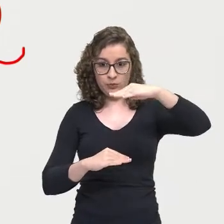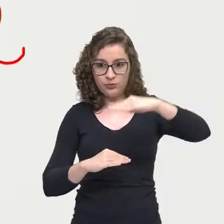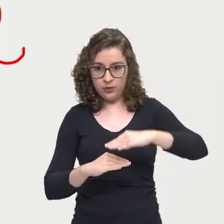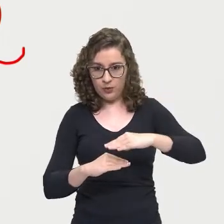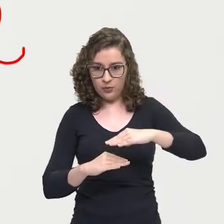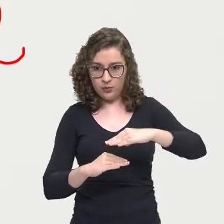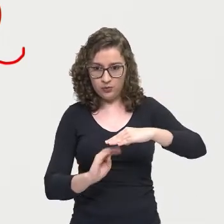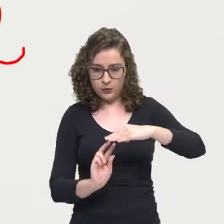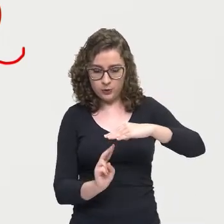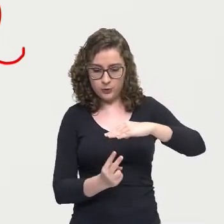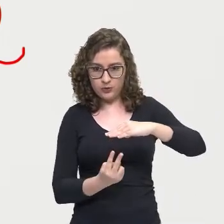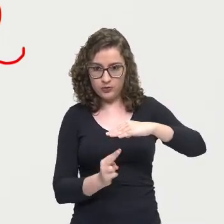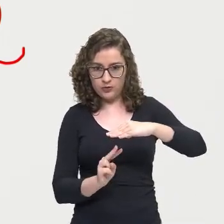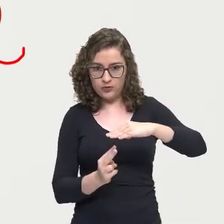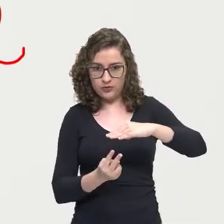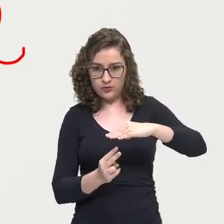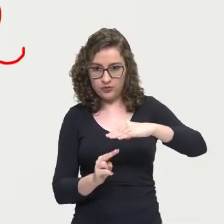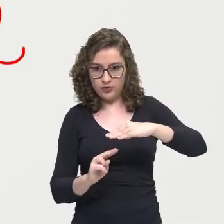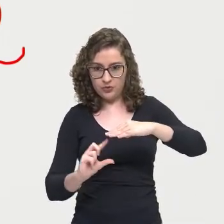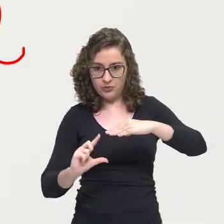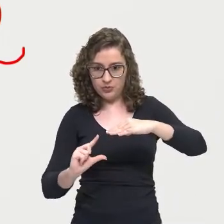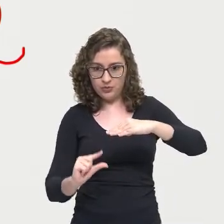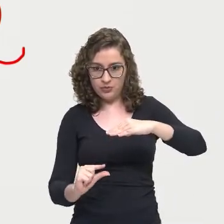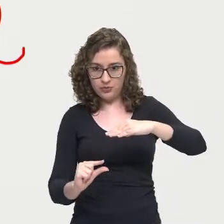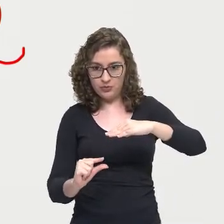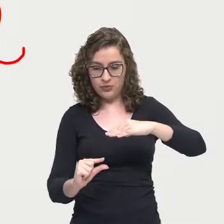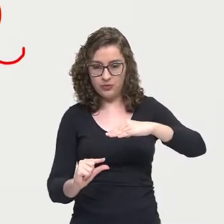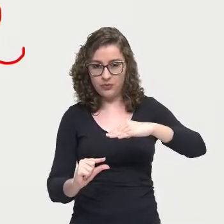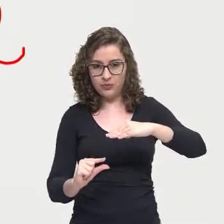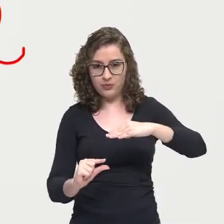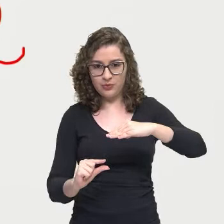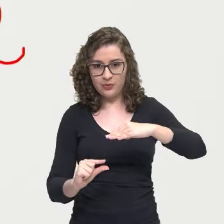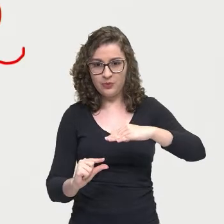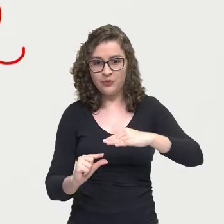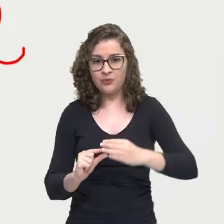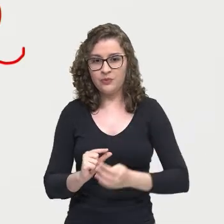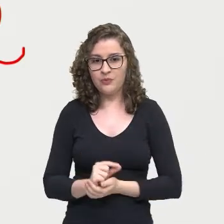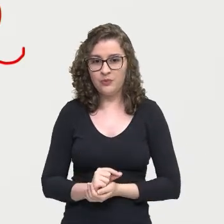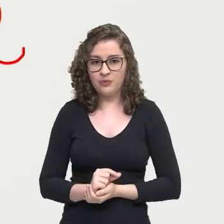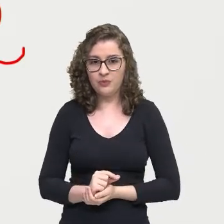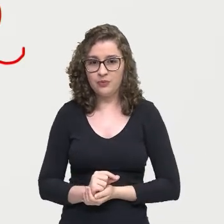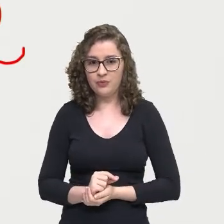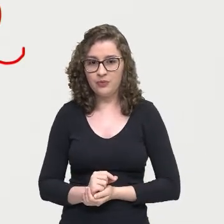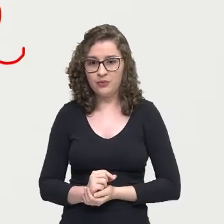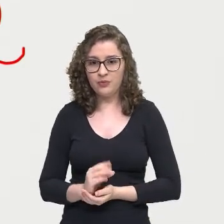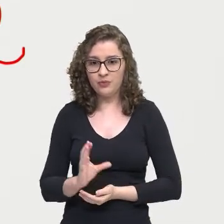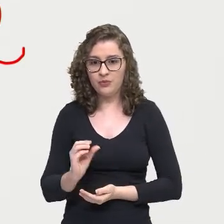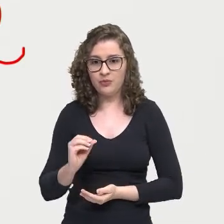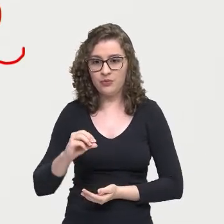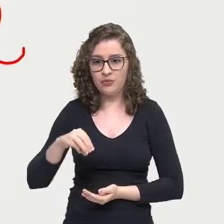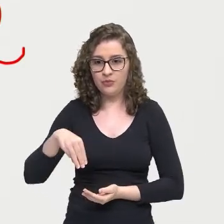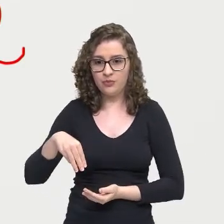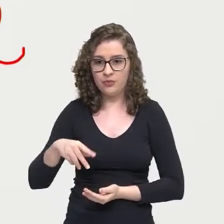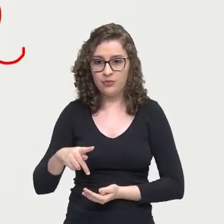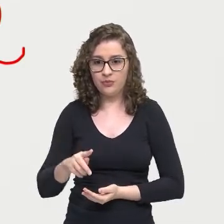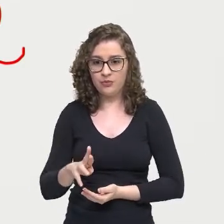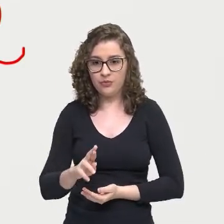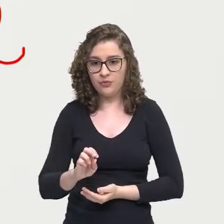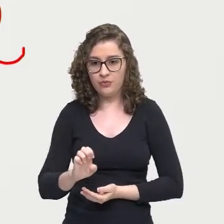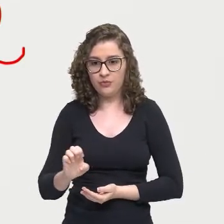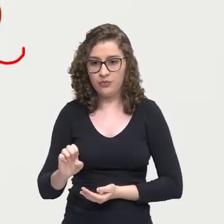pressão e uma diminuição no volume, né, que a gente chama de compressão, quando acontecer a